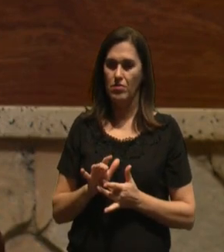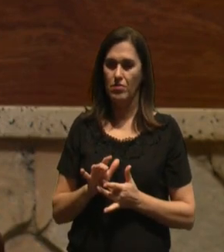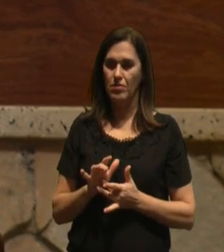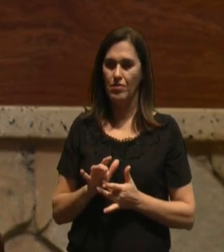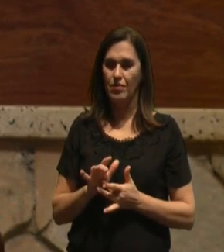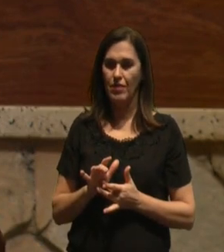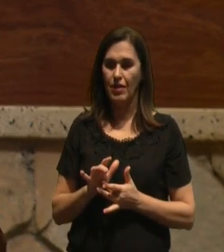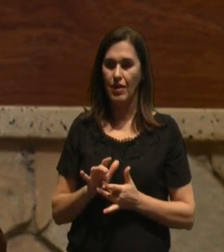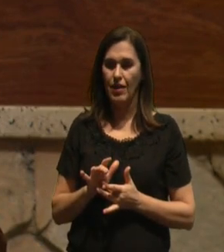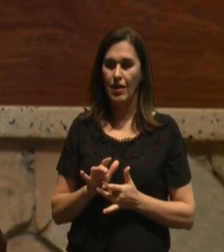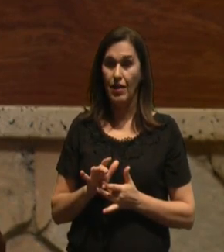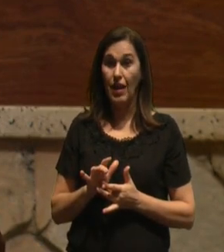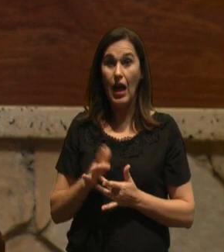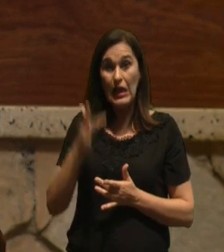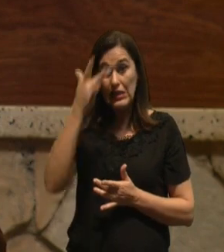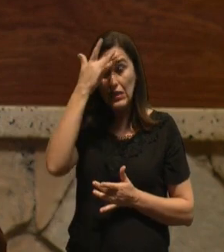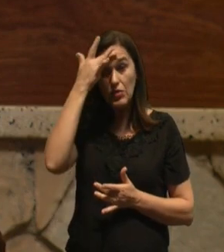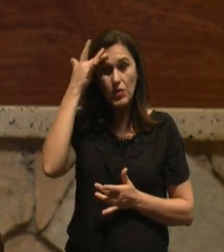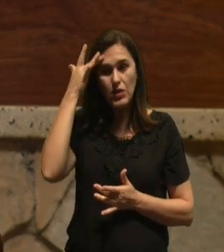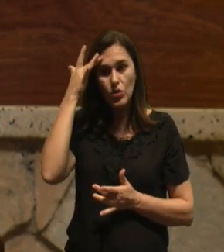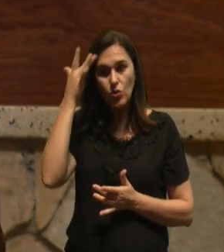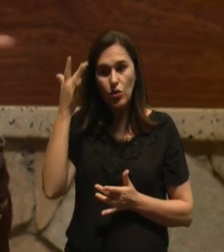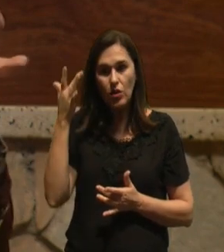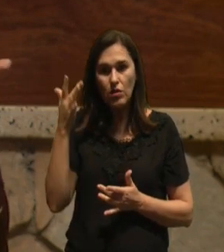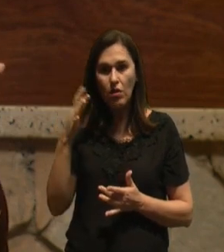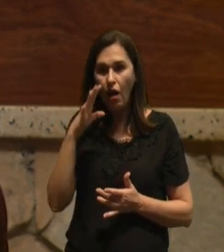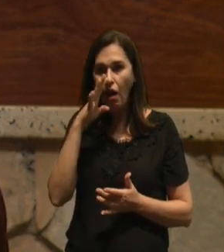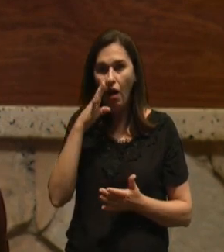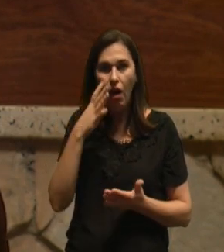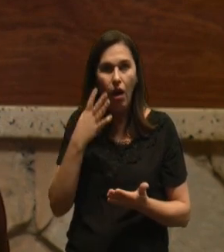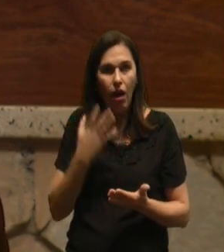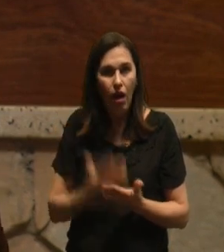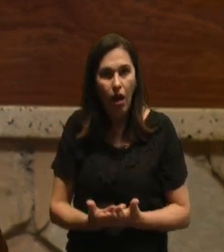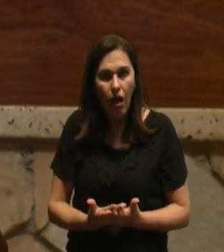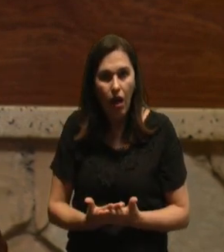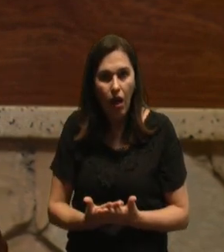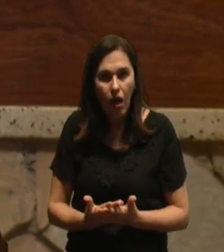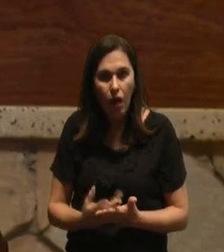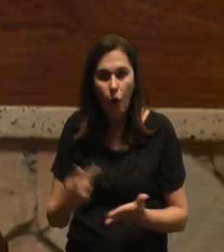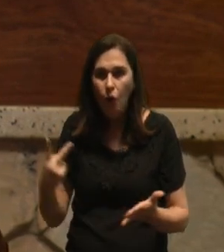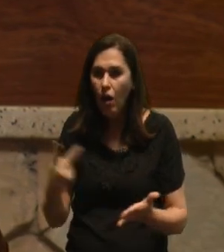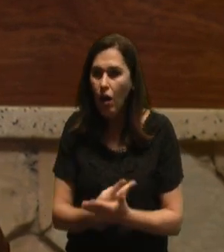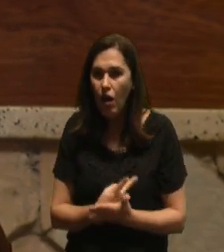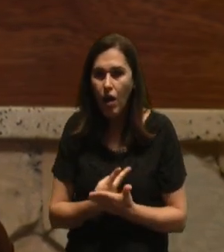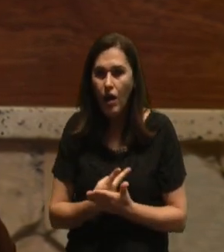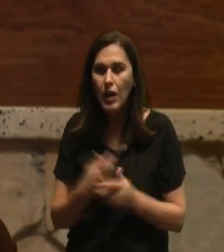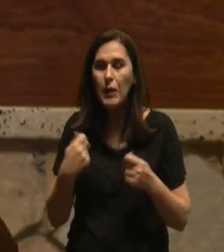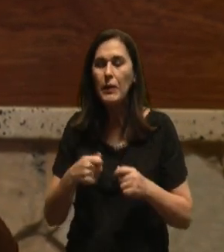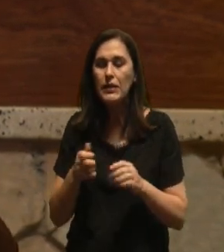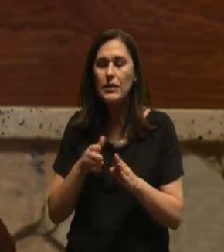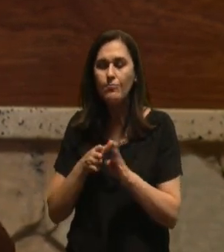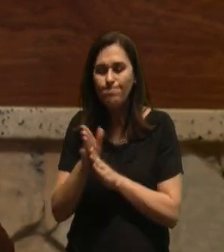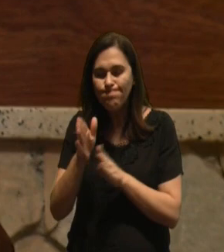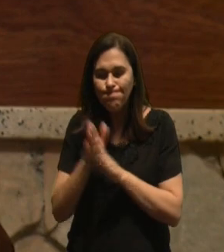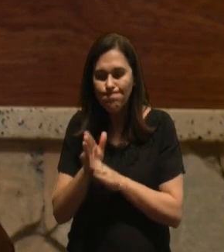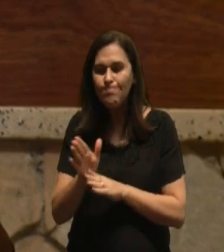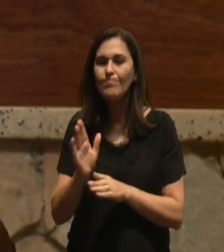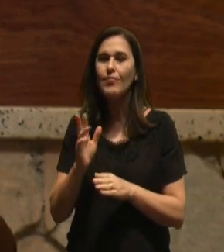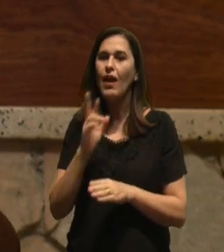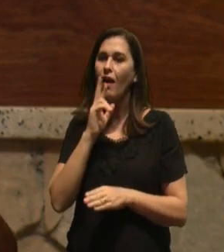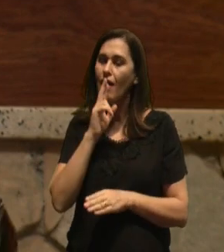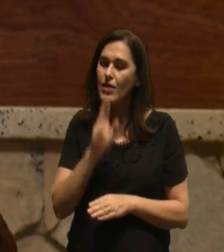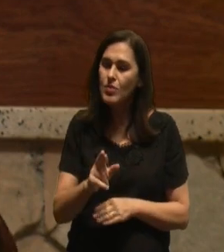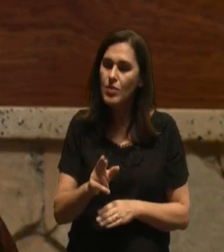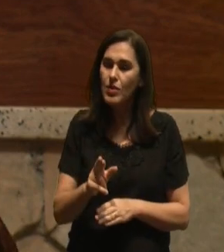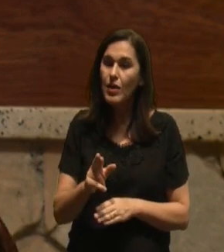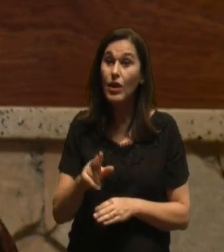Eles estão, as pessoas elas estão perplexas com a situação e precisando de uma palavra, precisando de resposta.